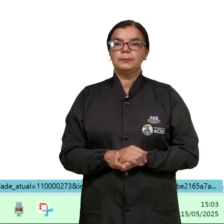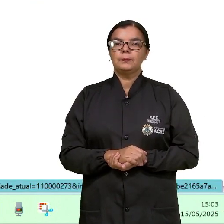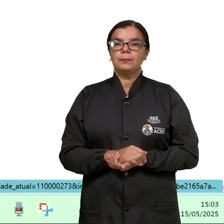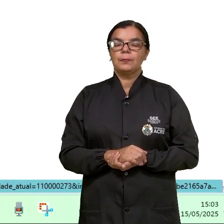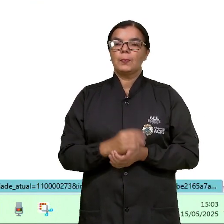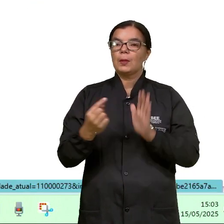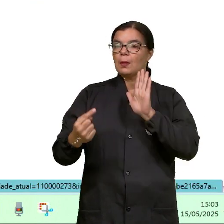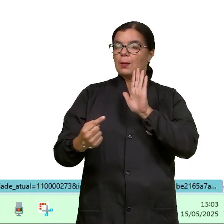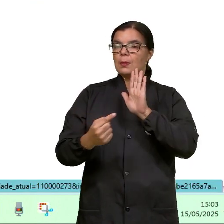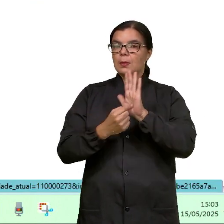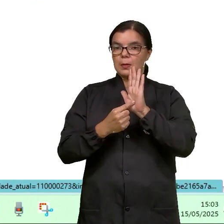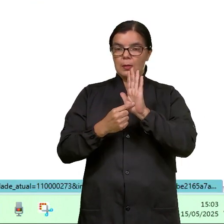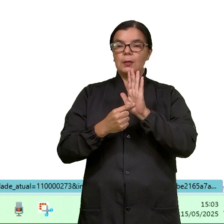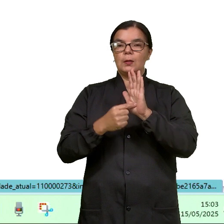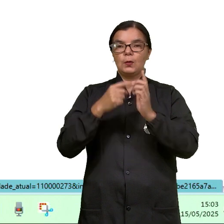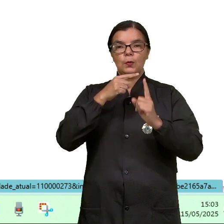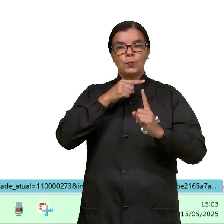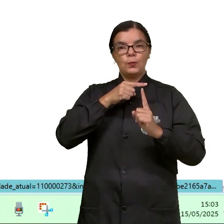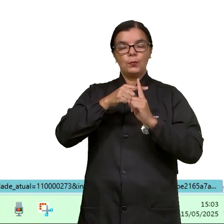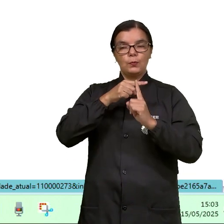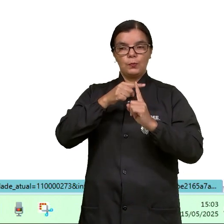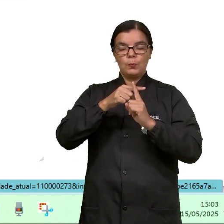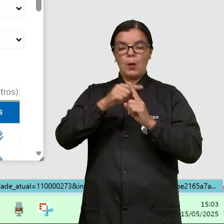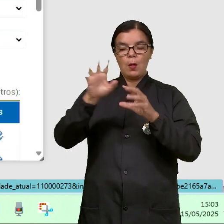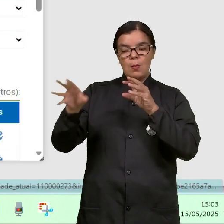Clico aqui nesse ícone de incluir em bloco